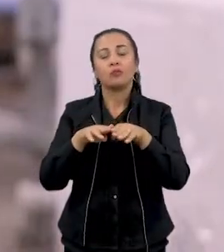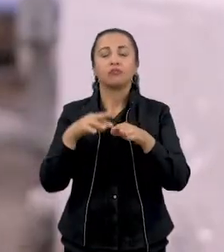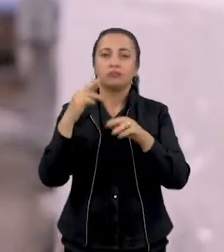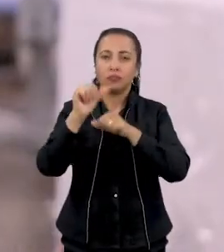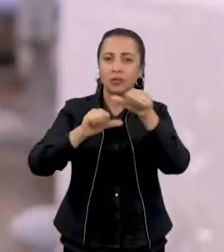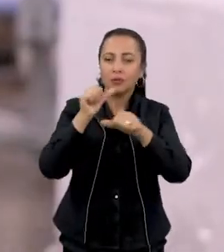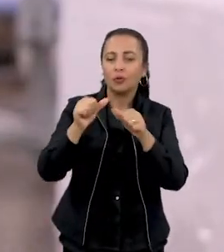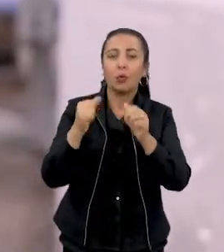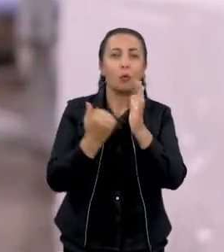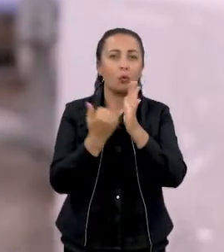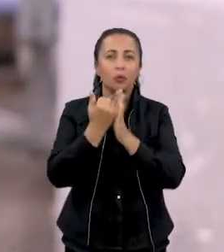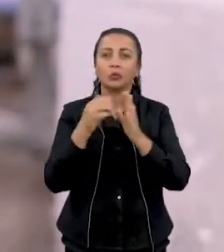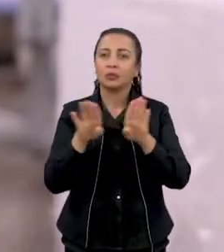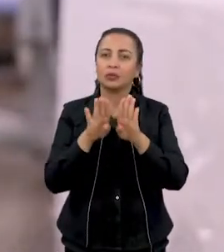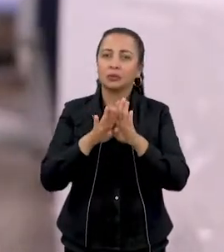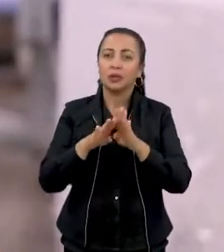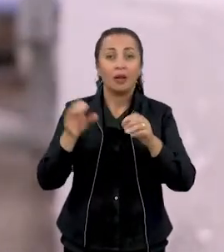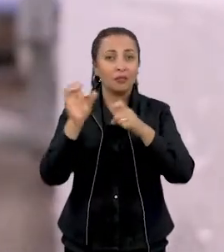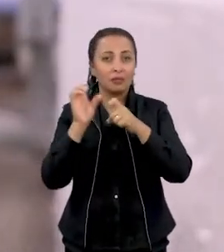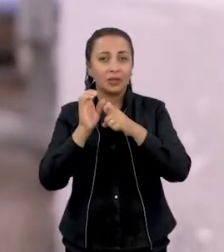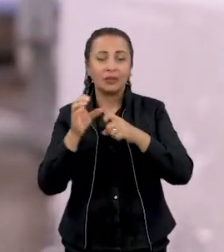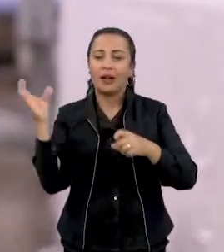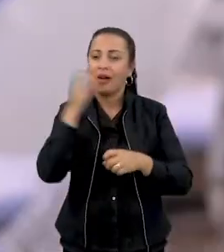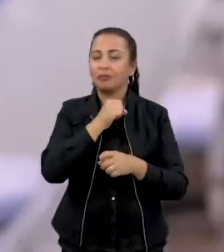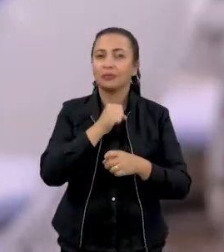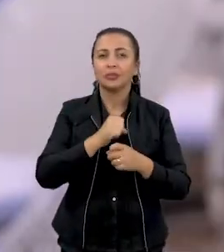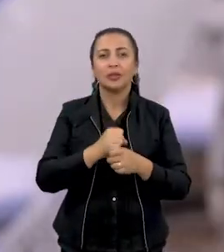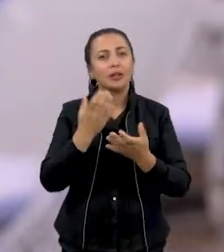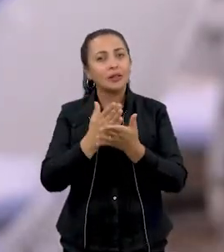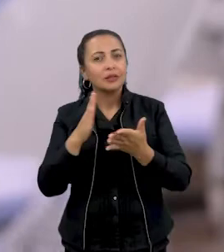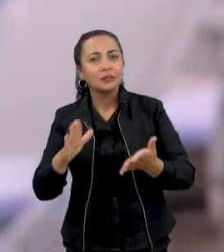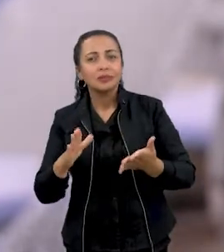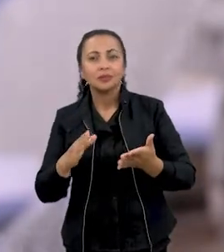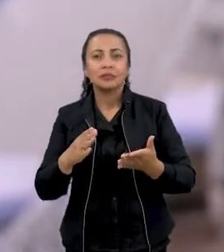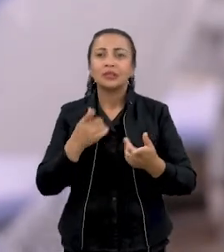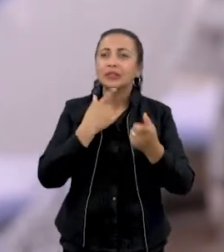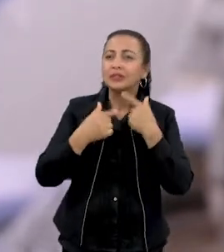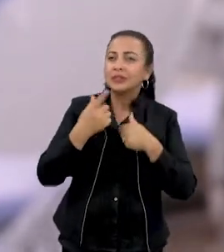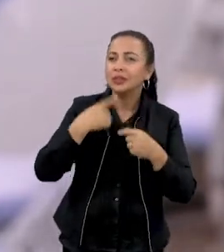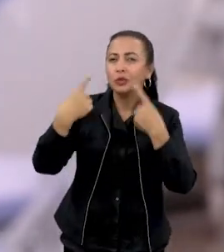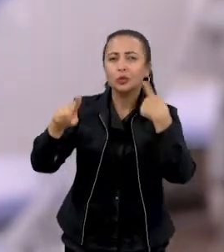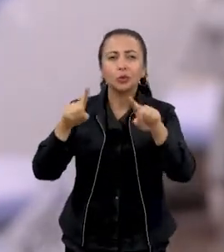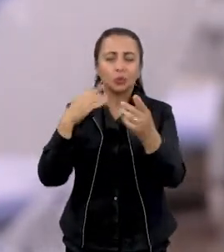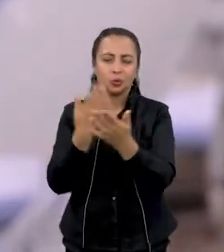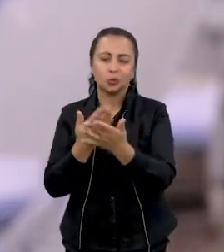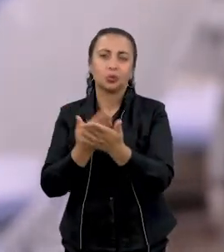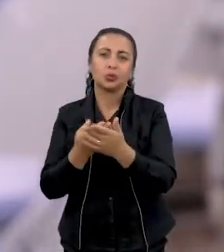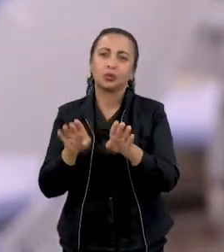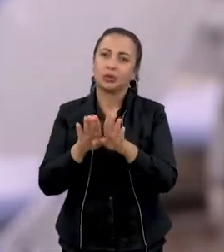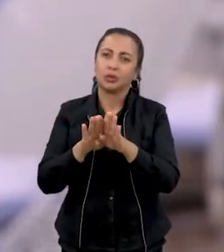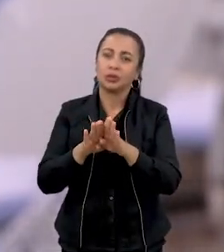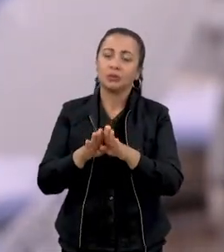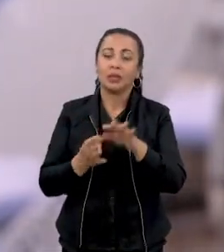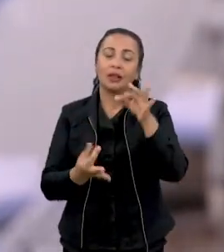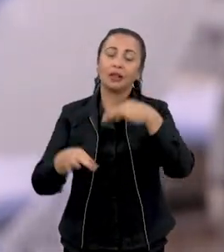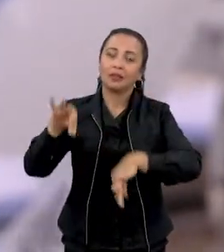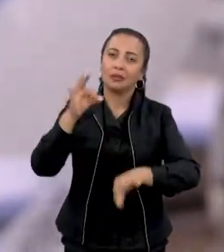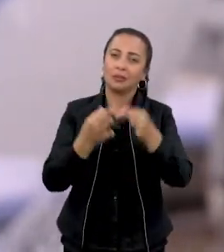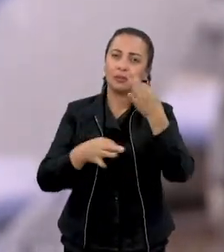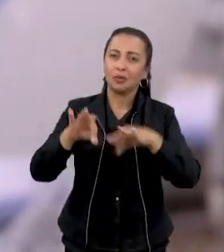que a gente desenvolveu e com um tempo clínico mais rápido. E acaba que leva à necessidade de outros estudos, principalmente